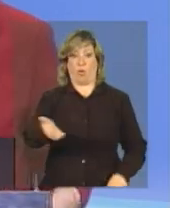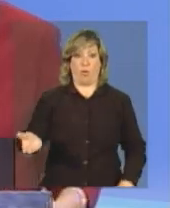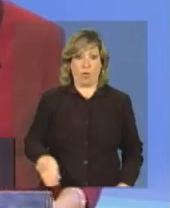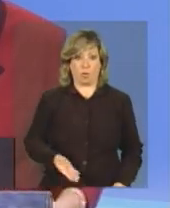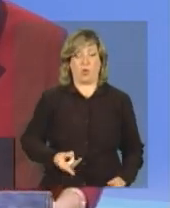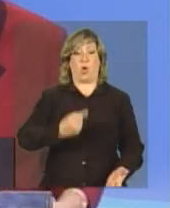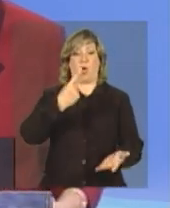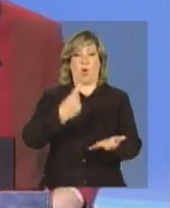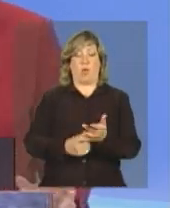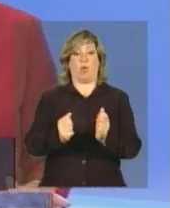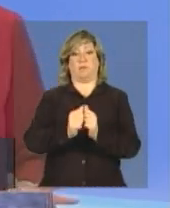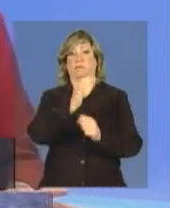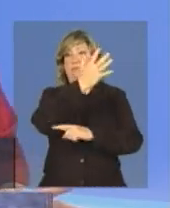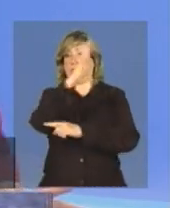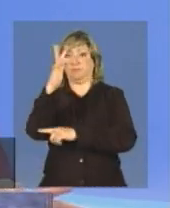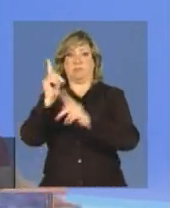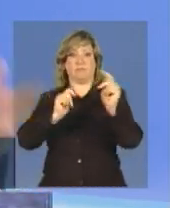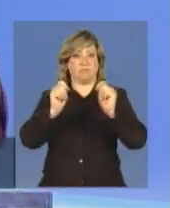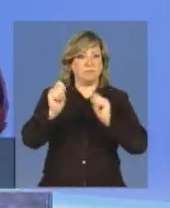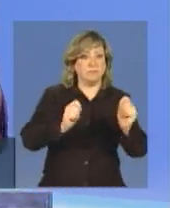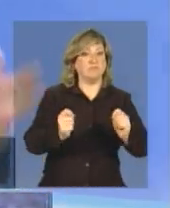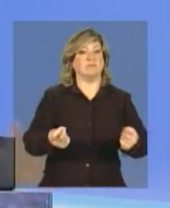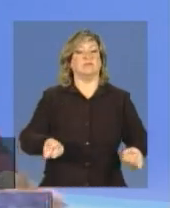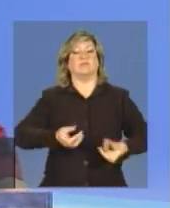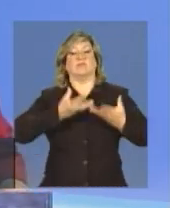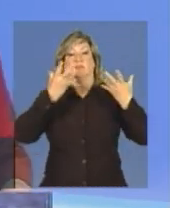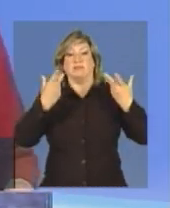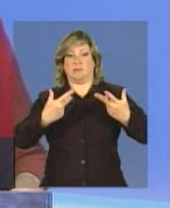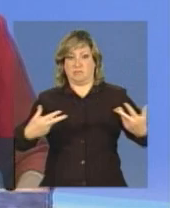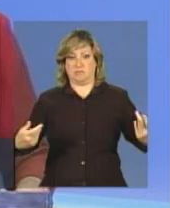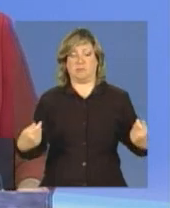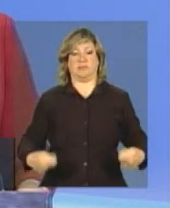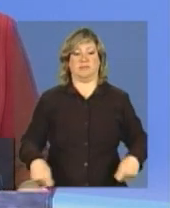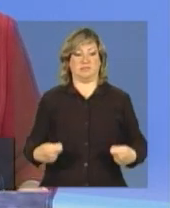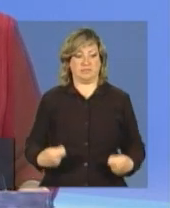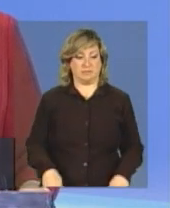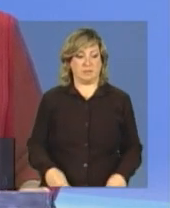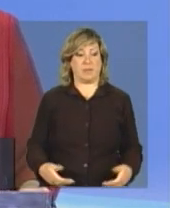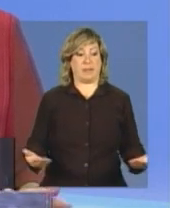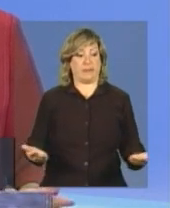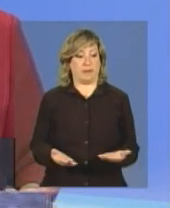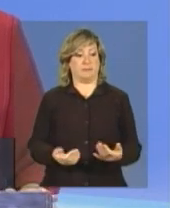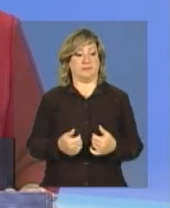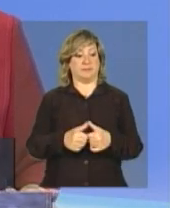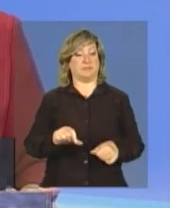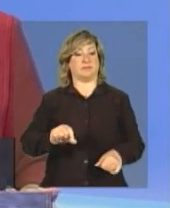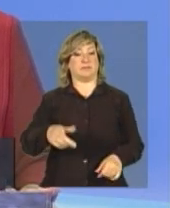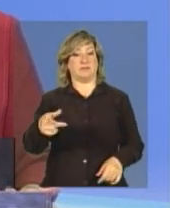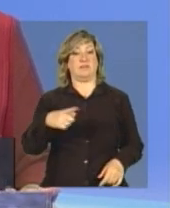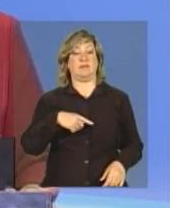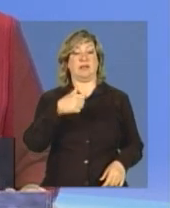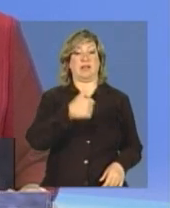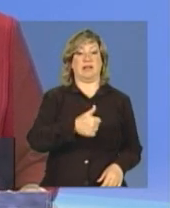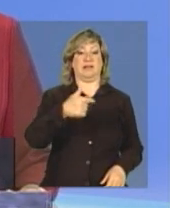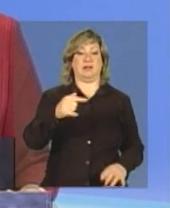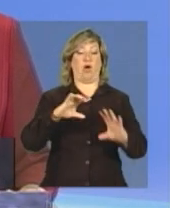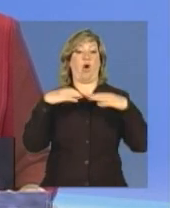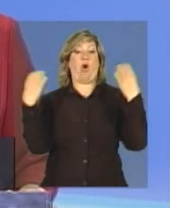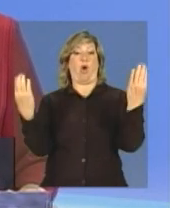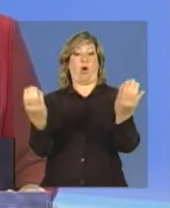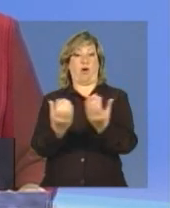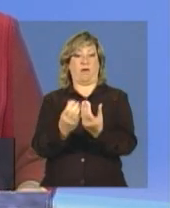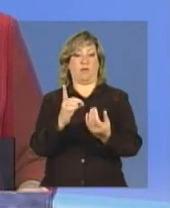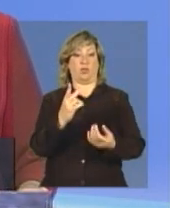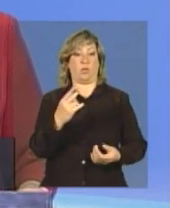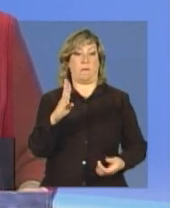comprometido com a questão do meio ambiente. Hoje está lá em Durban, realizando a 17ª Conferência